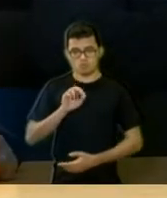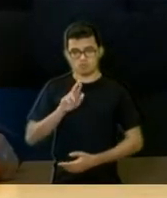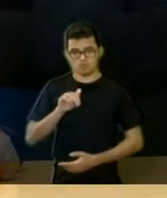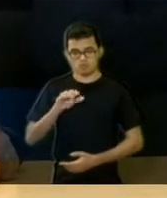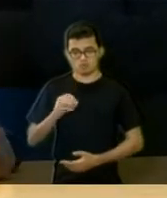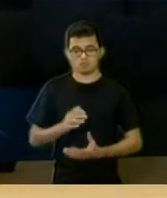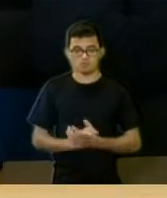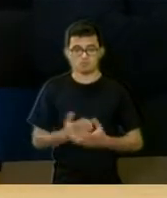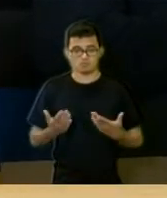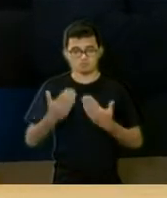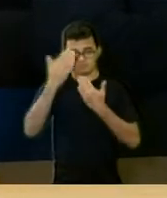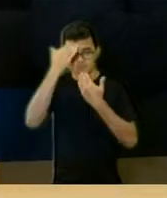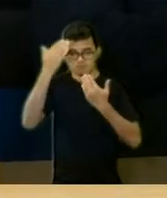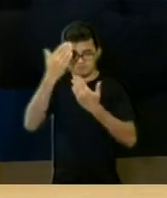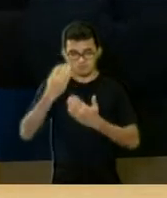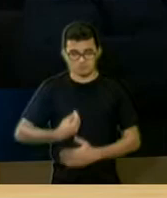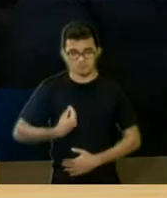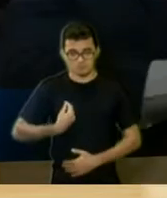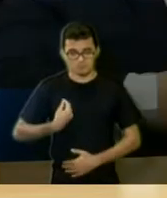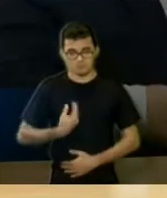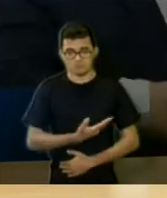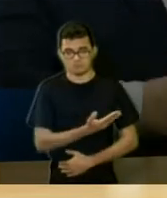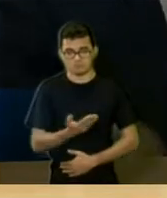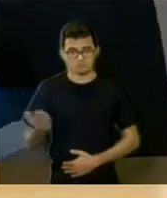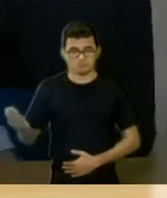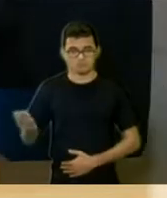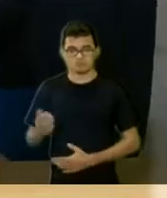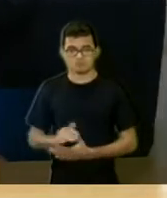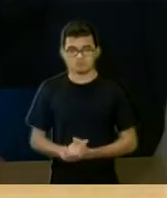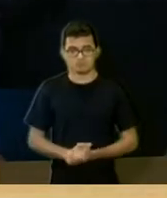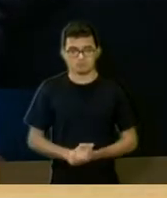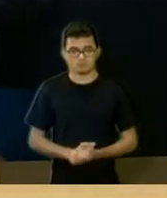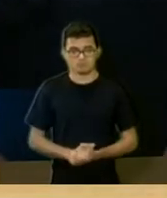quero agradecer, né, a presença de todos aqui.